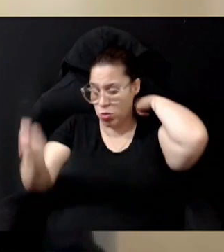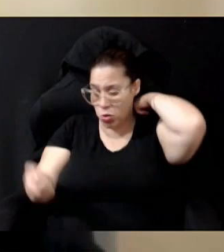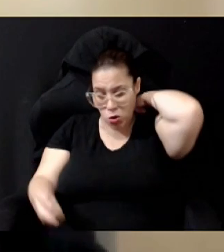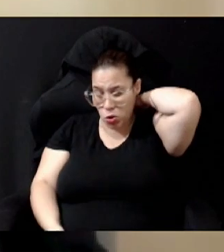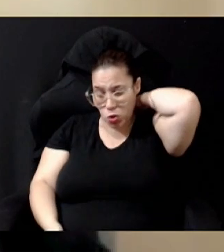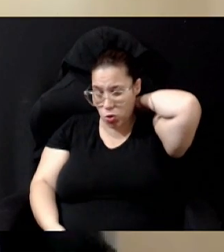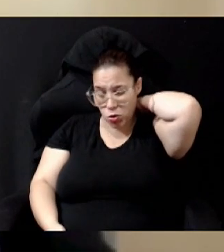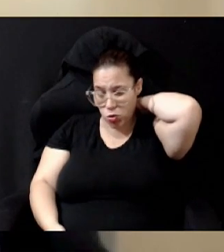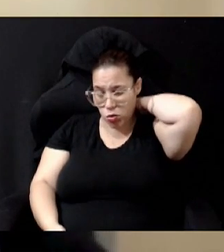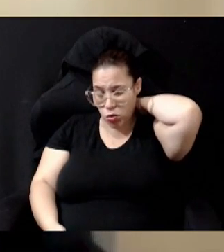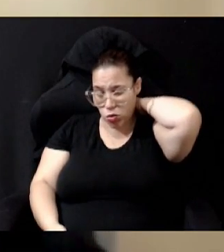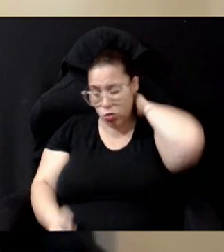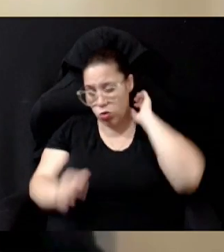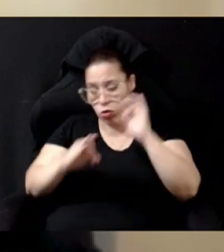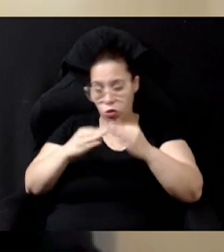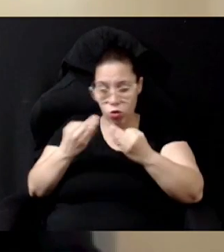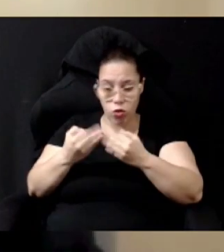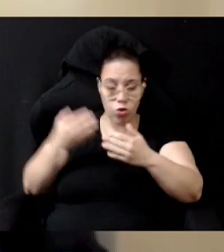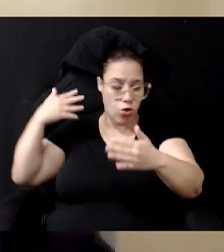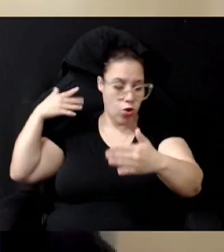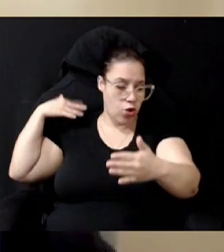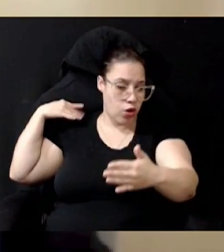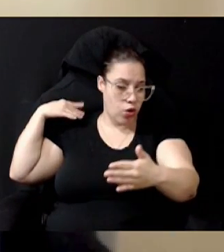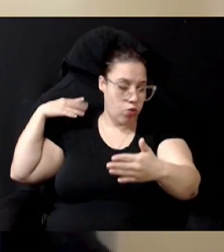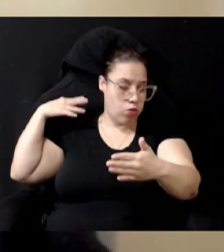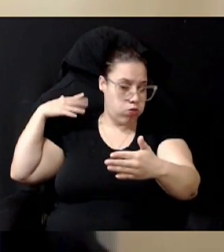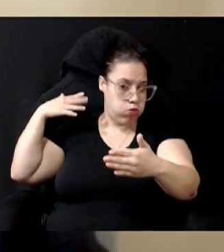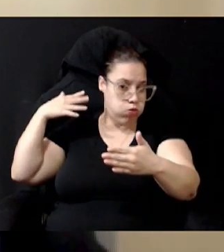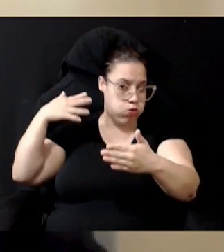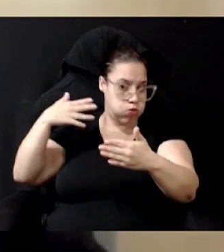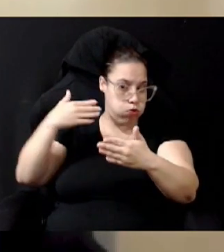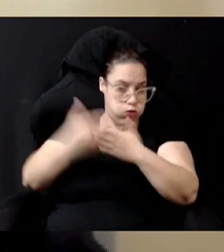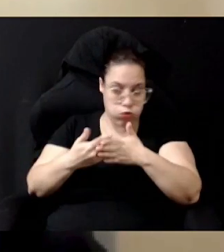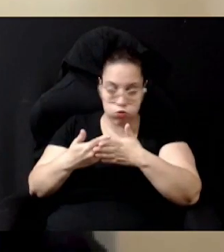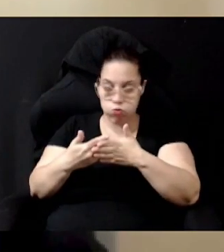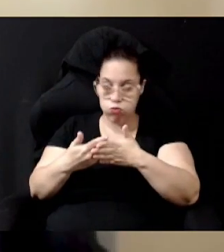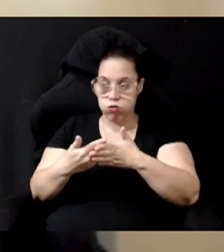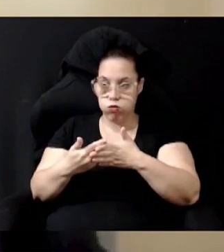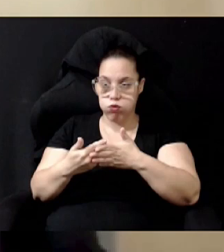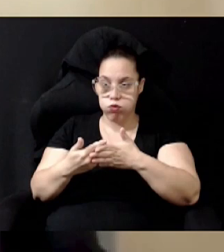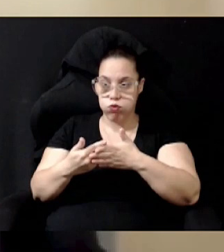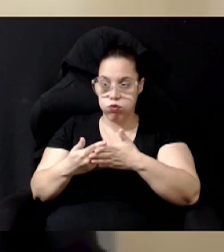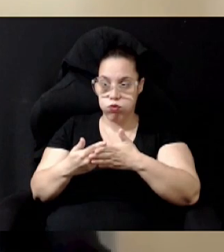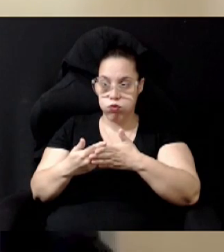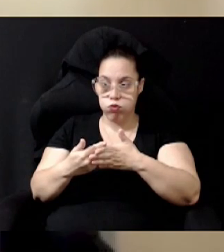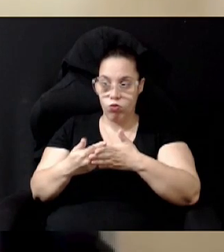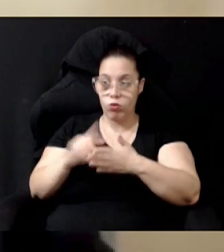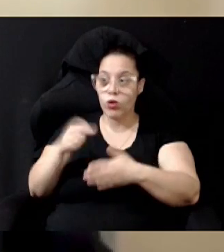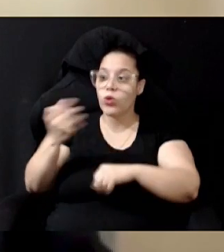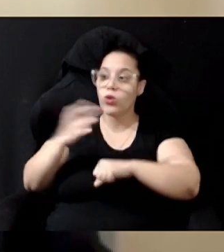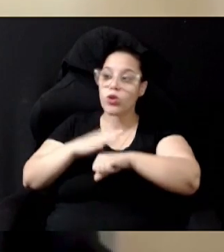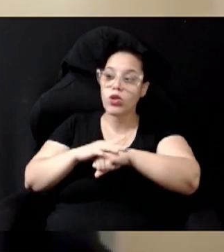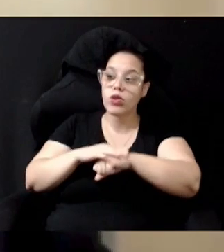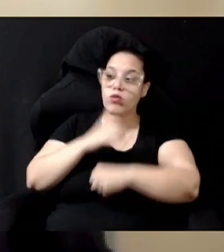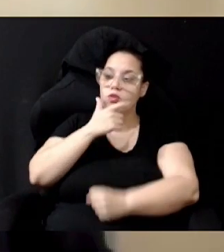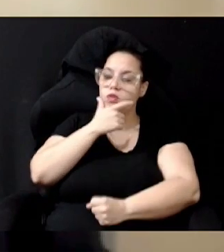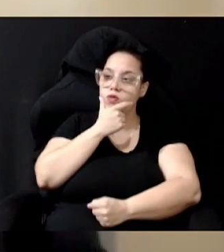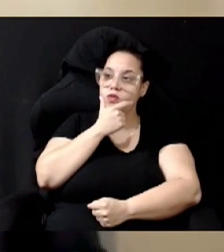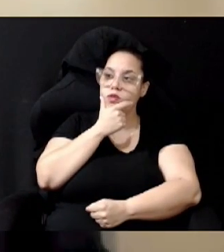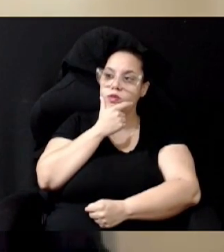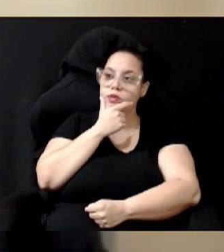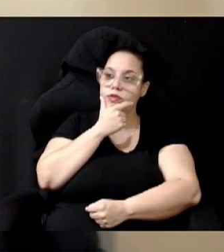familiares bem presentes. Existe um outro tipo de doença, que é o